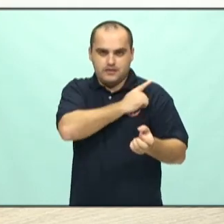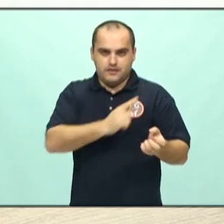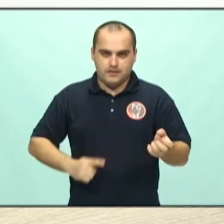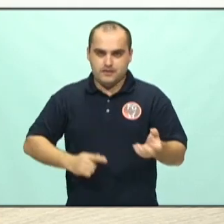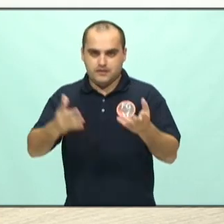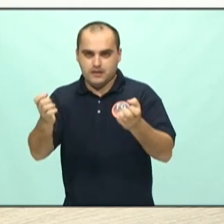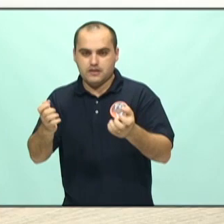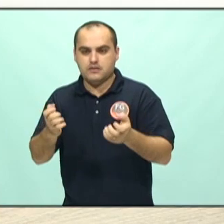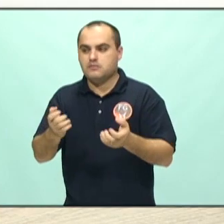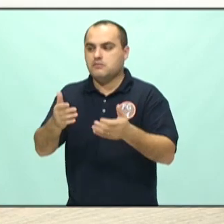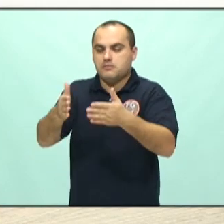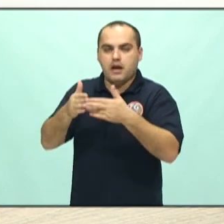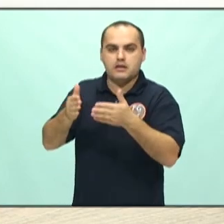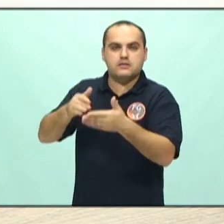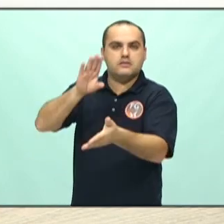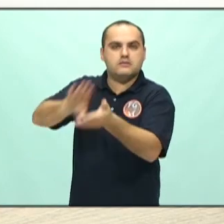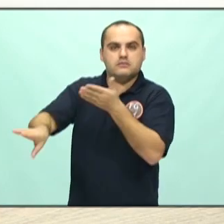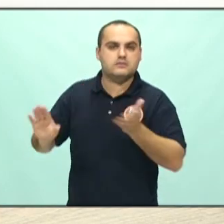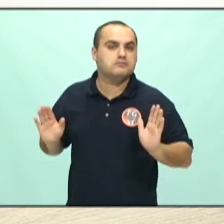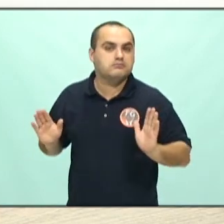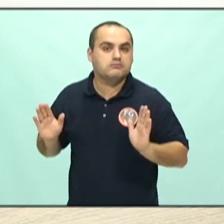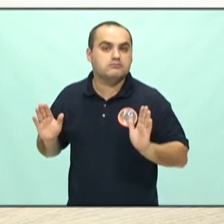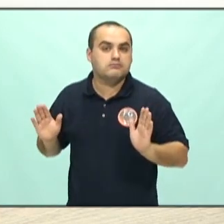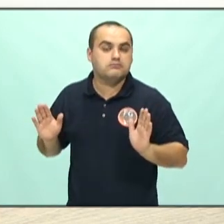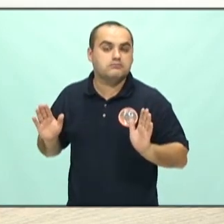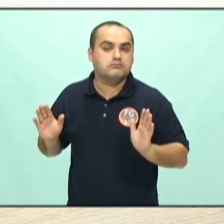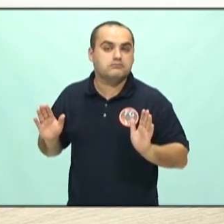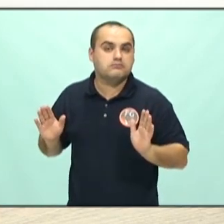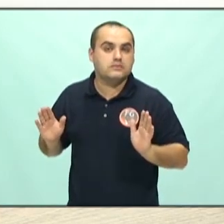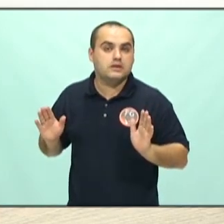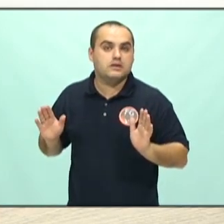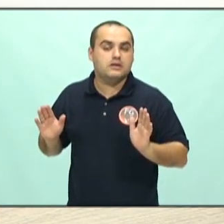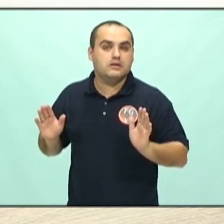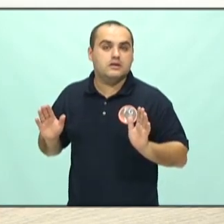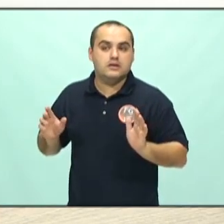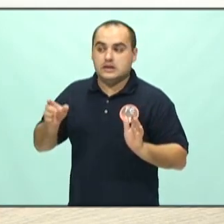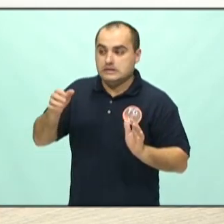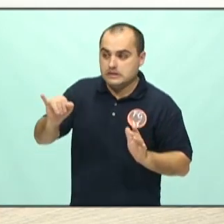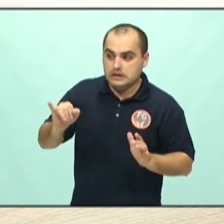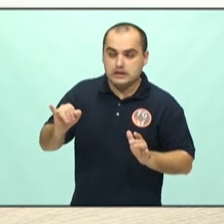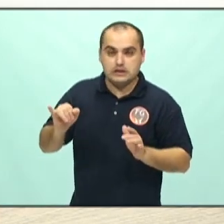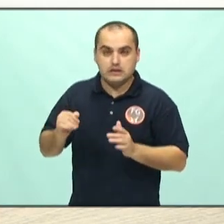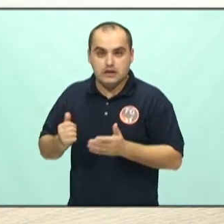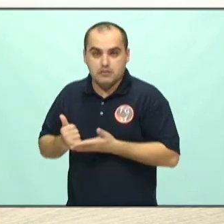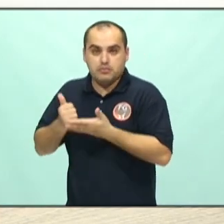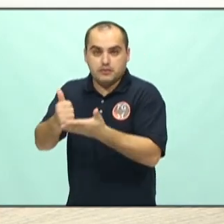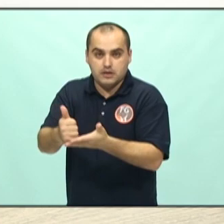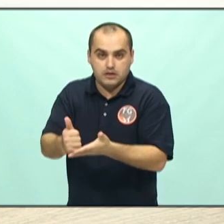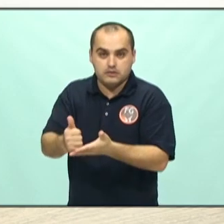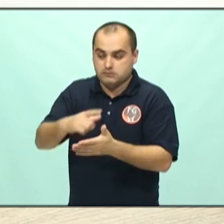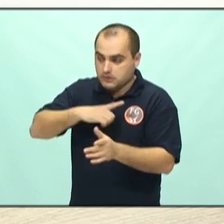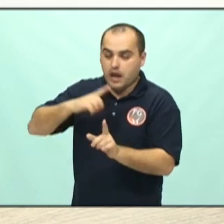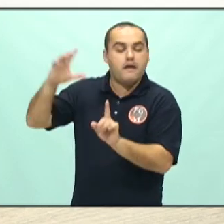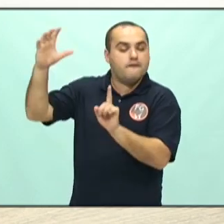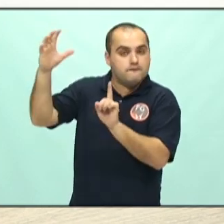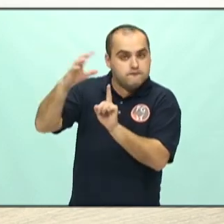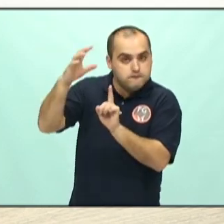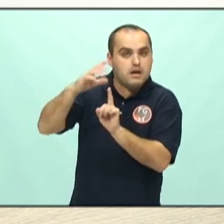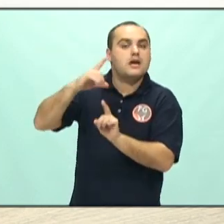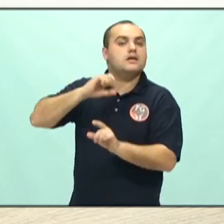ele vai pedir para demitir aquela pessoa. Se não apoiar o candidato tal, demite a pessoa. Há influência, sim, de